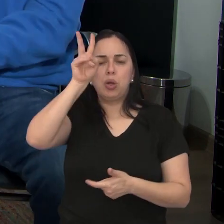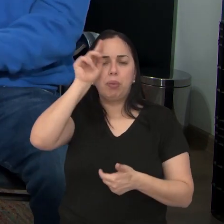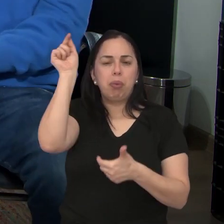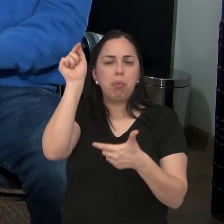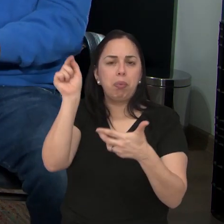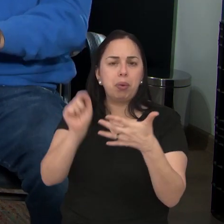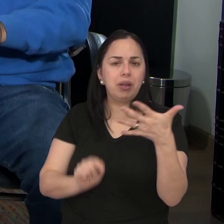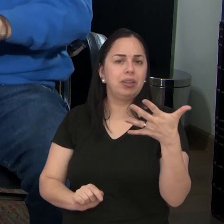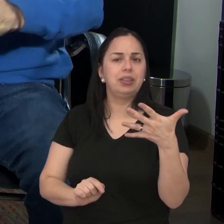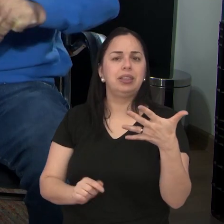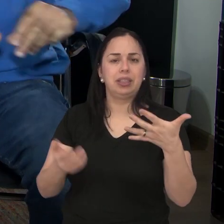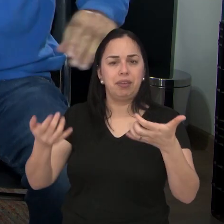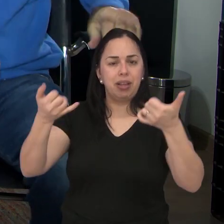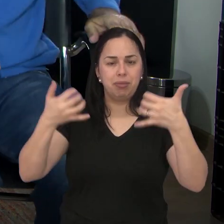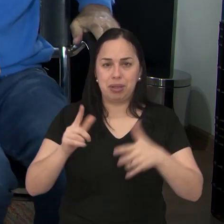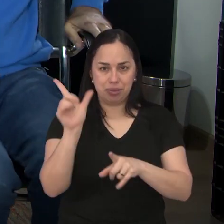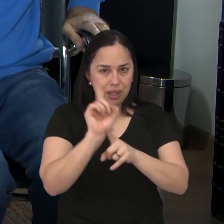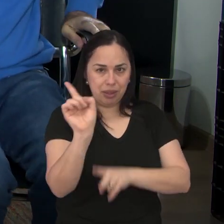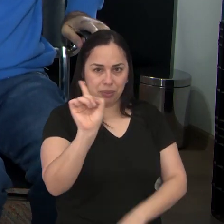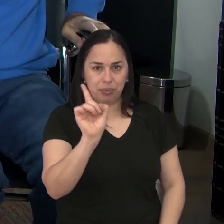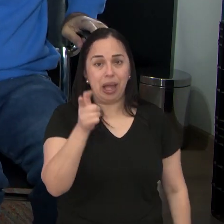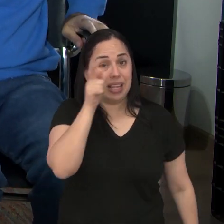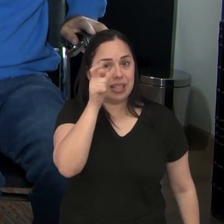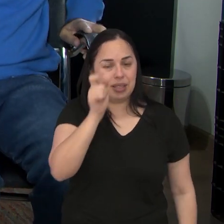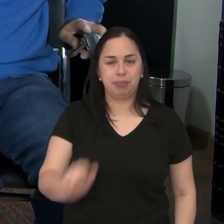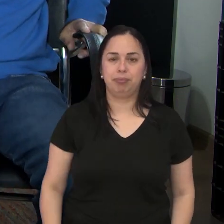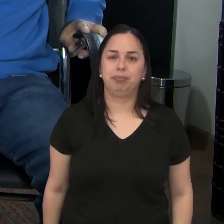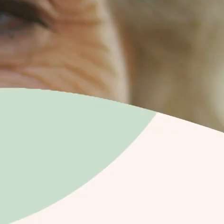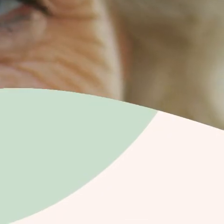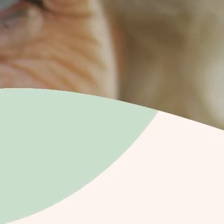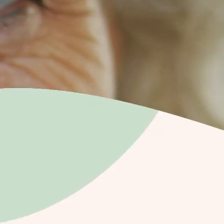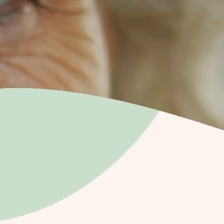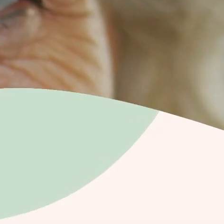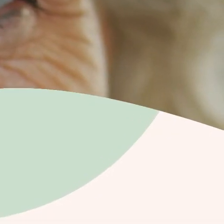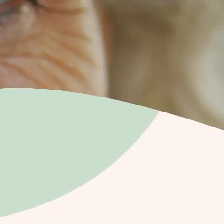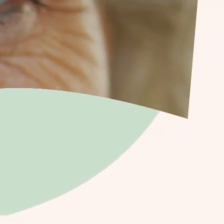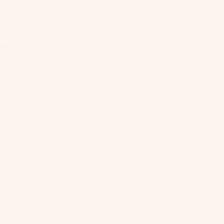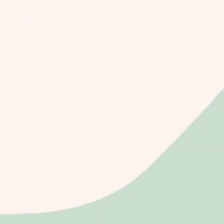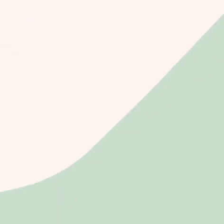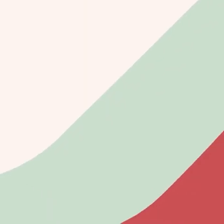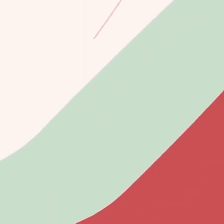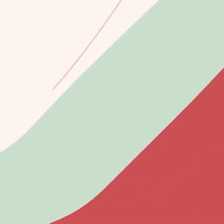do Entrevistas, muita história que o Wagner tem para contar para a gente, não sai daí.